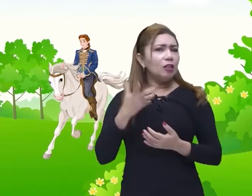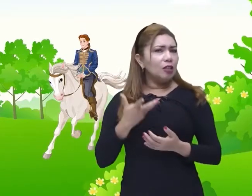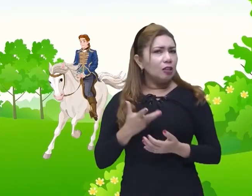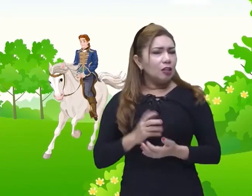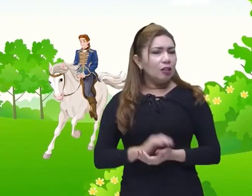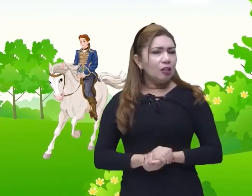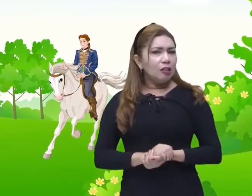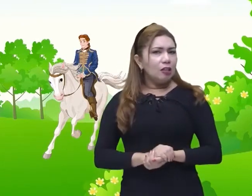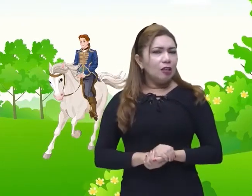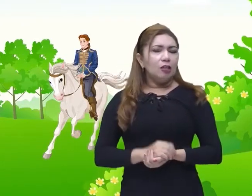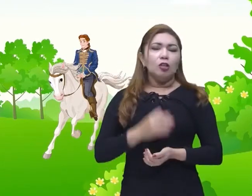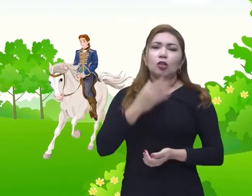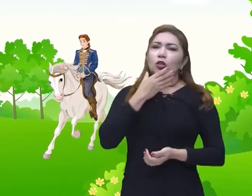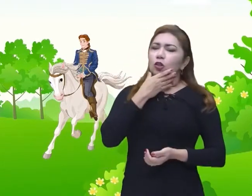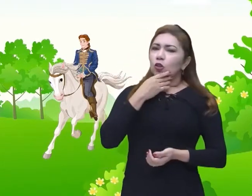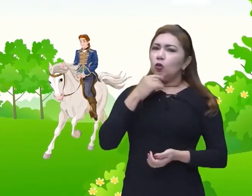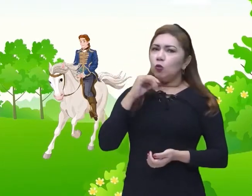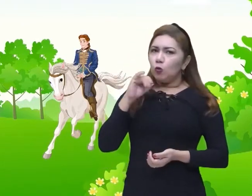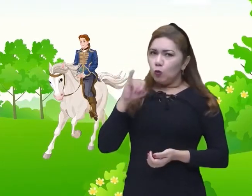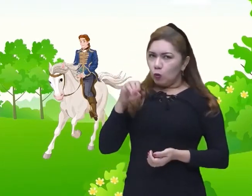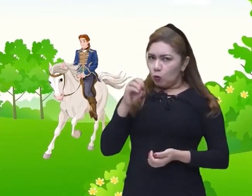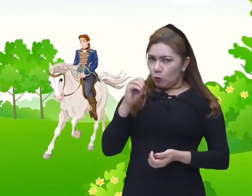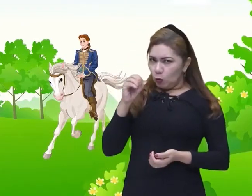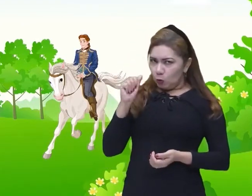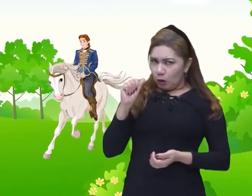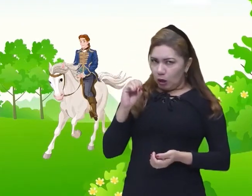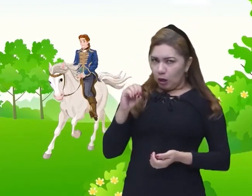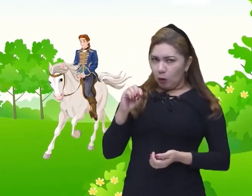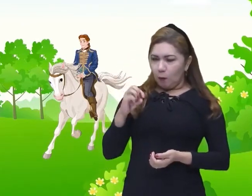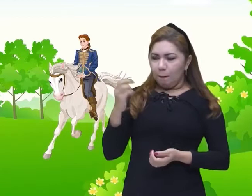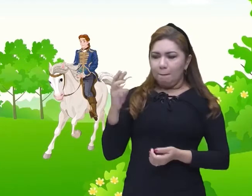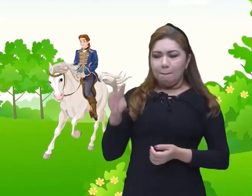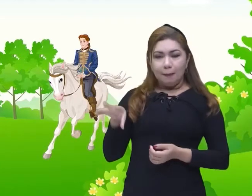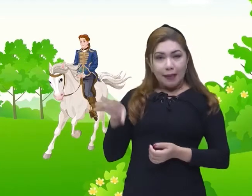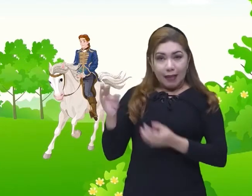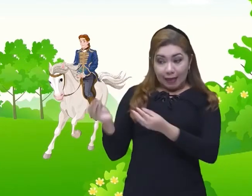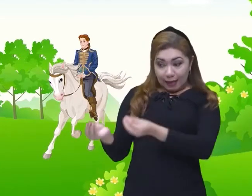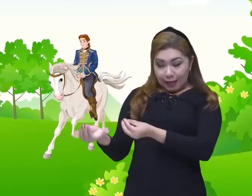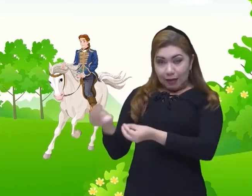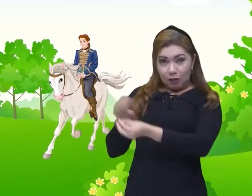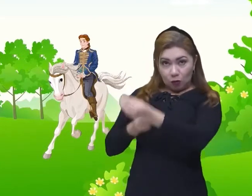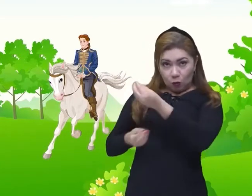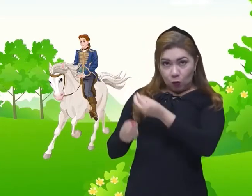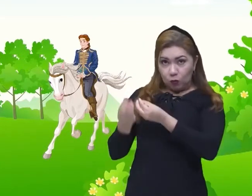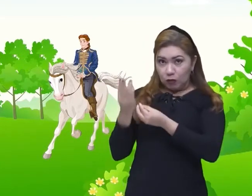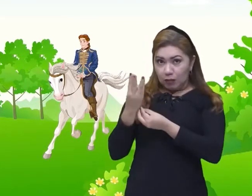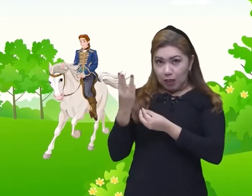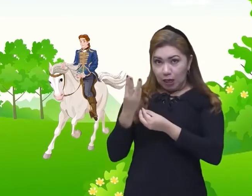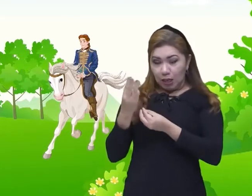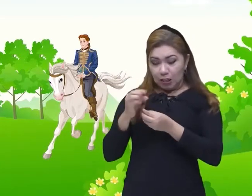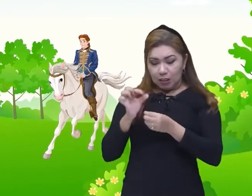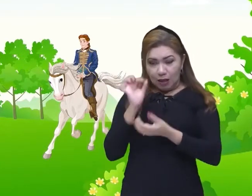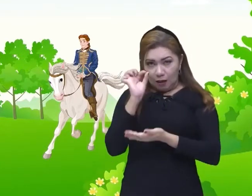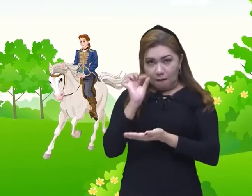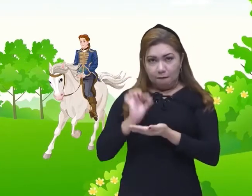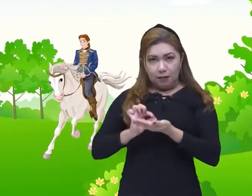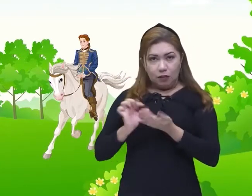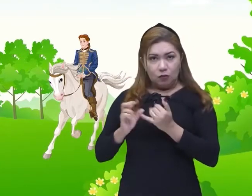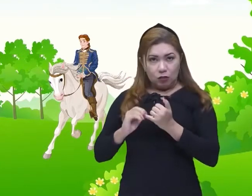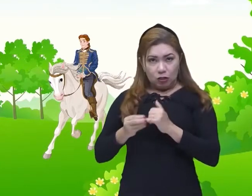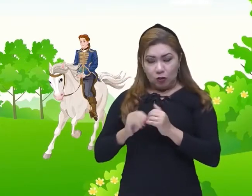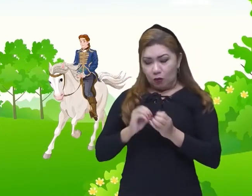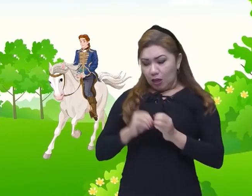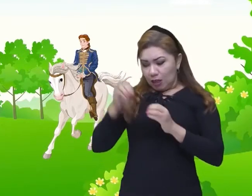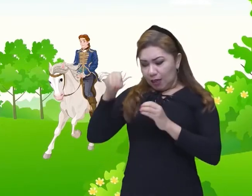Que João ganhou os três sementes, não é isso? E jogou lá e nasceu um pé de feijão. E